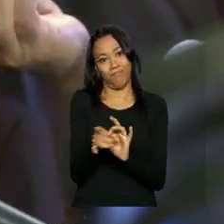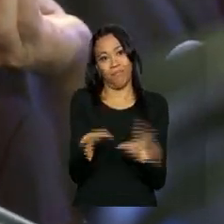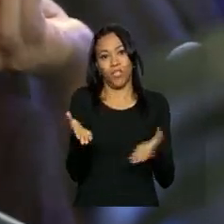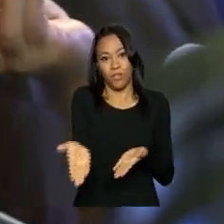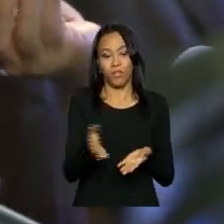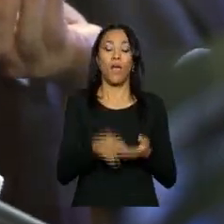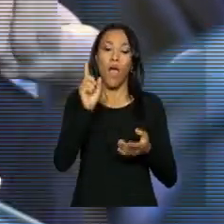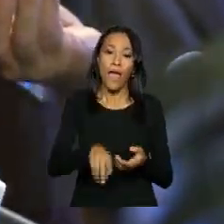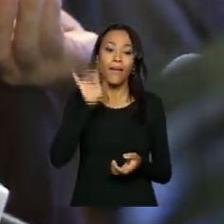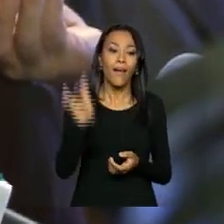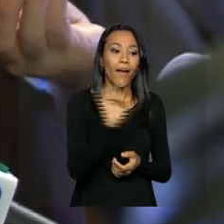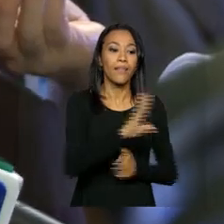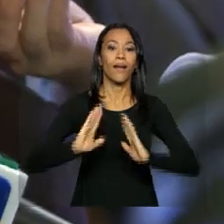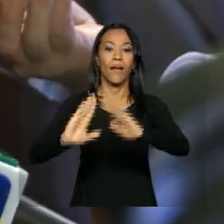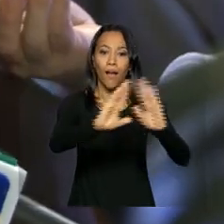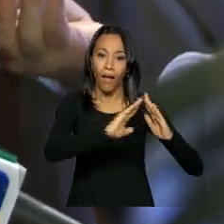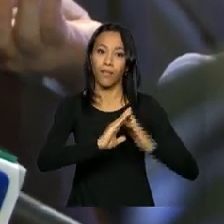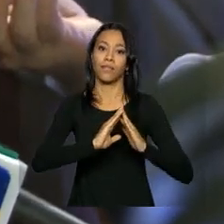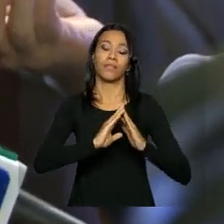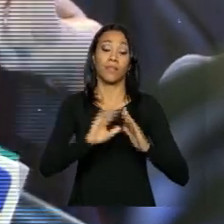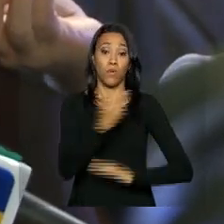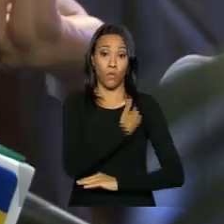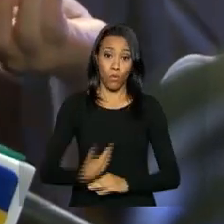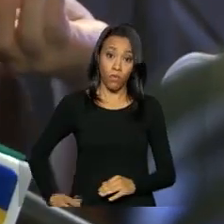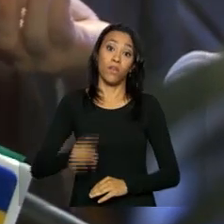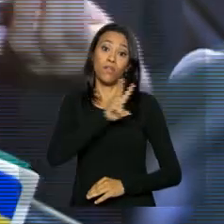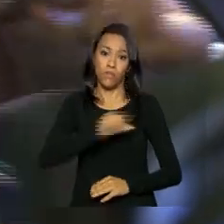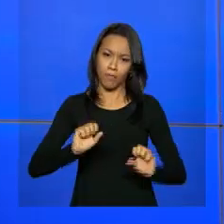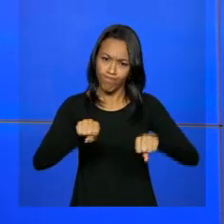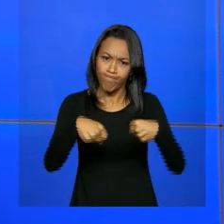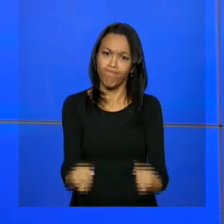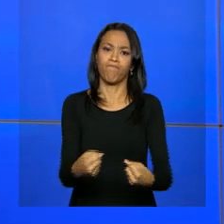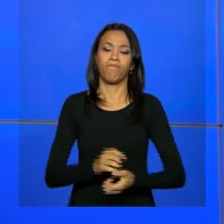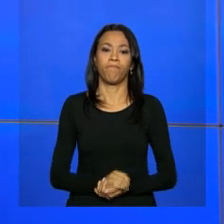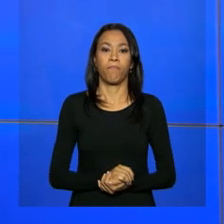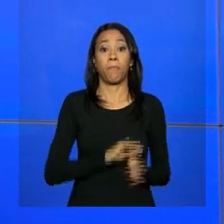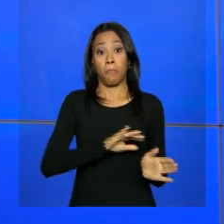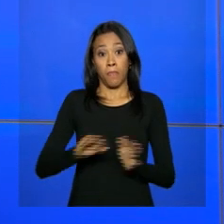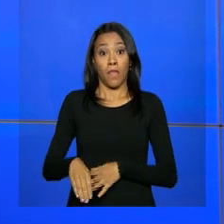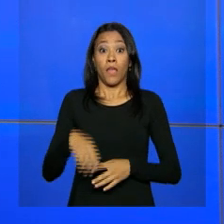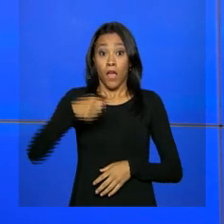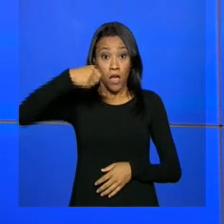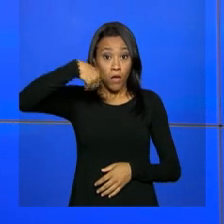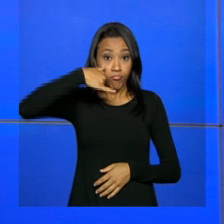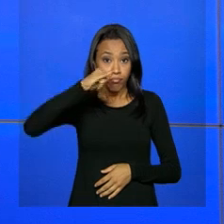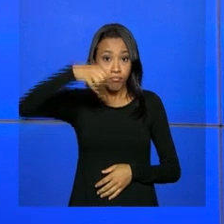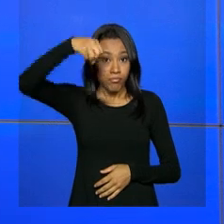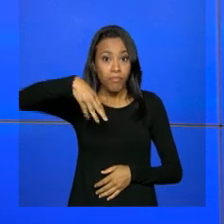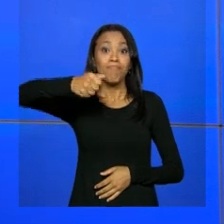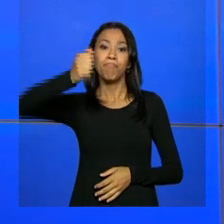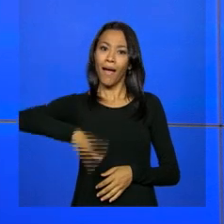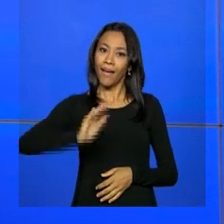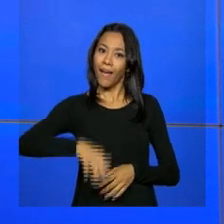vai ser um combate casa a casa em que o governo vai colocar extremo empenho conta de luz mais barata a partir de